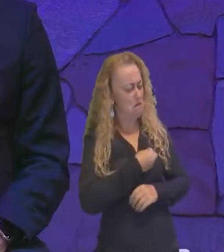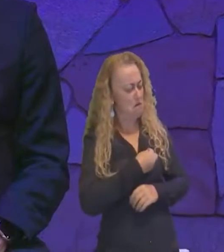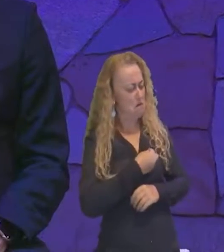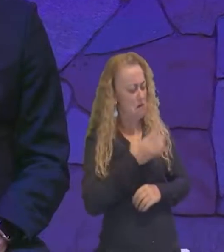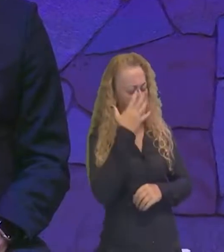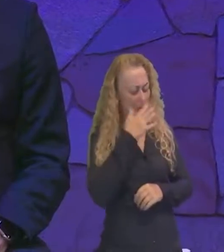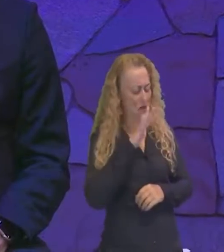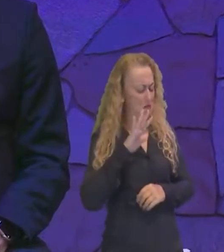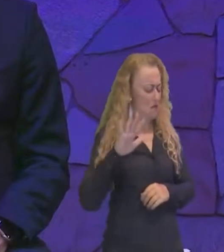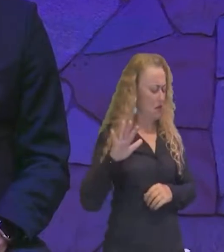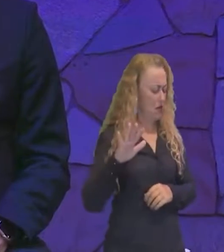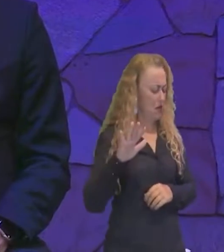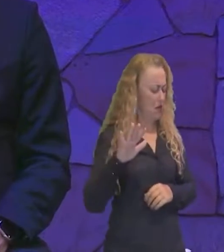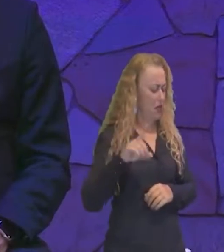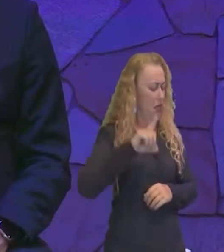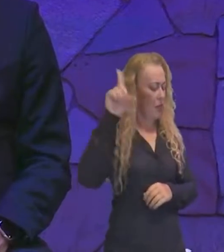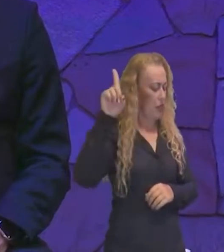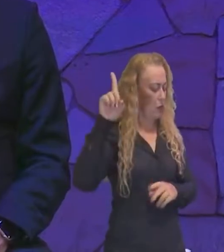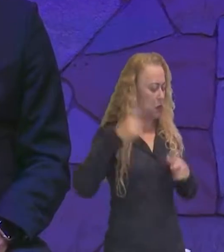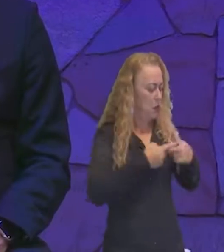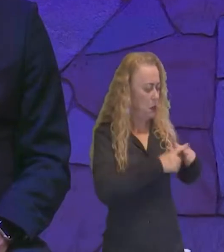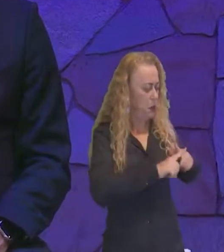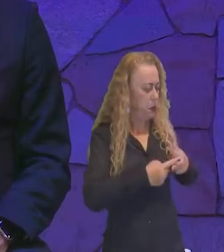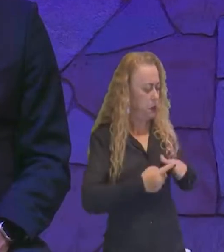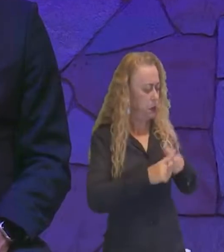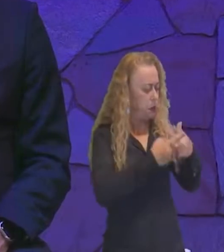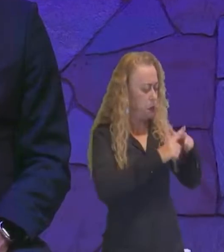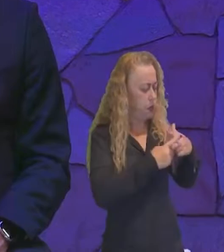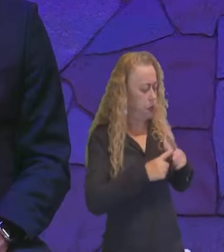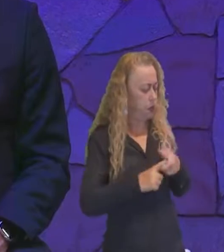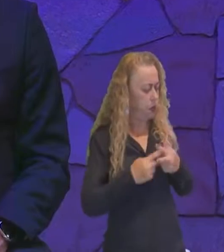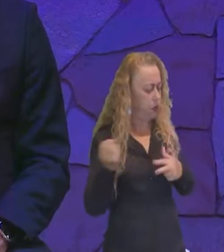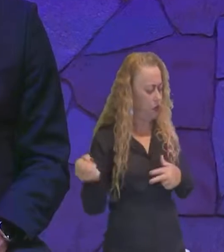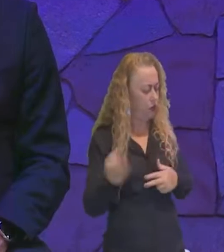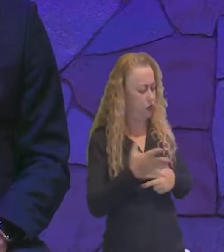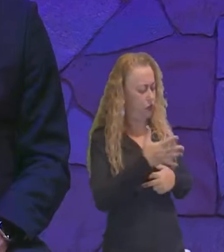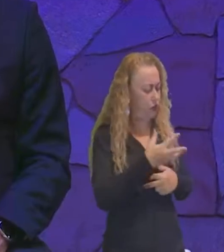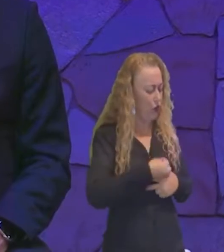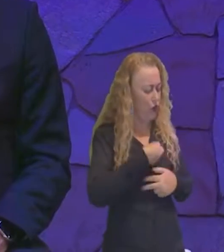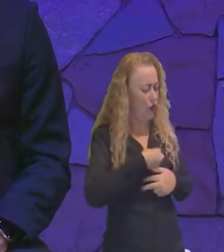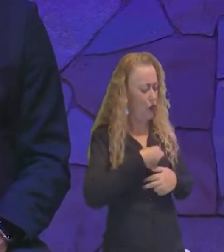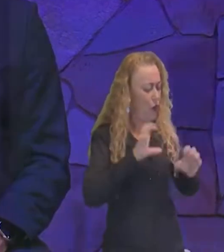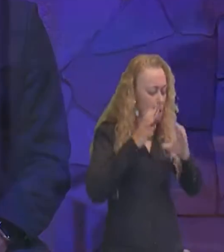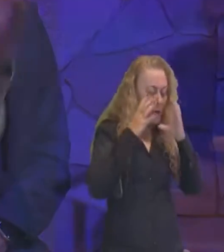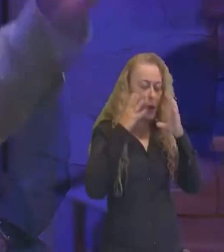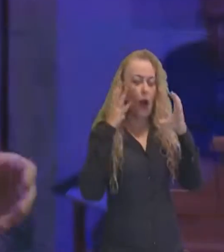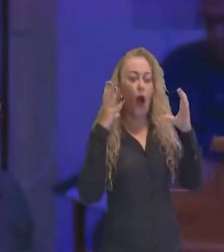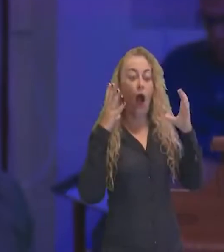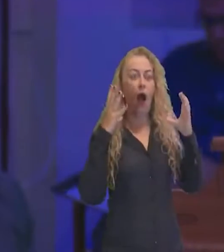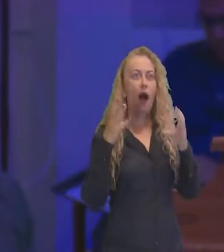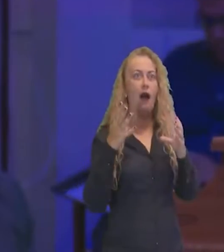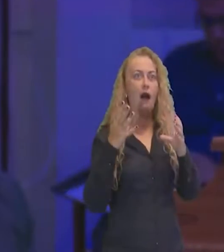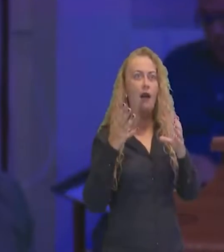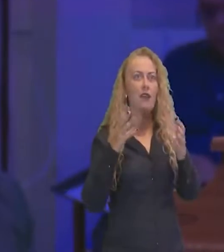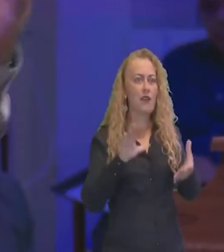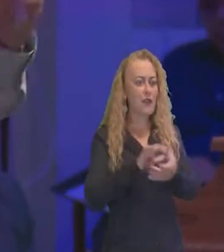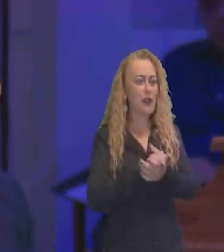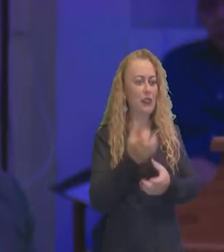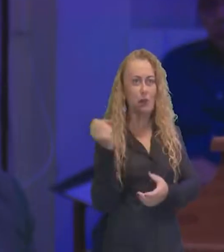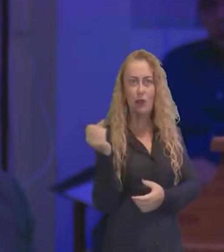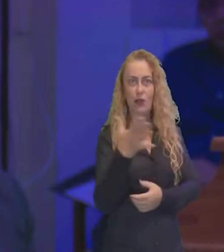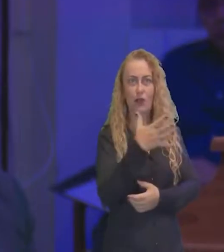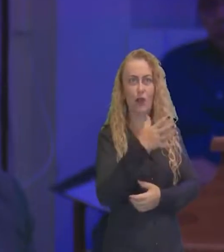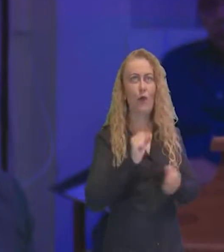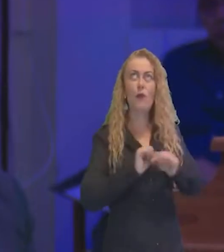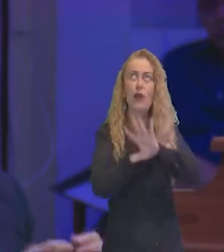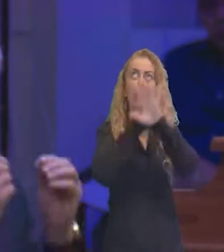seu semblante. Nessa noite algo novo vai acontecer na sua vida, no seu casamento, para a